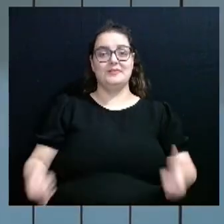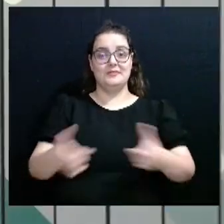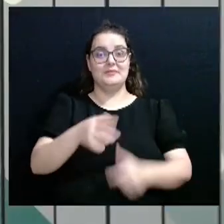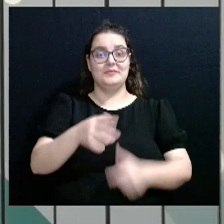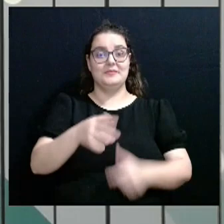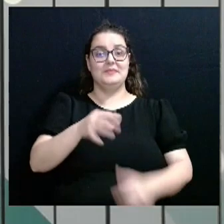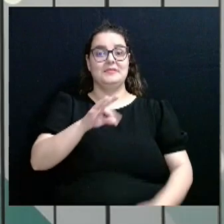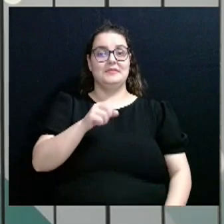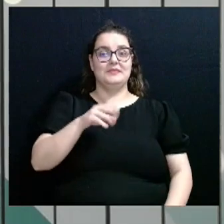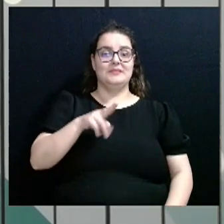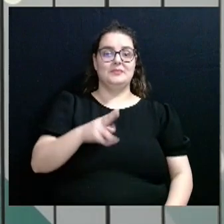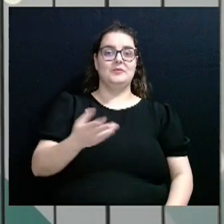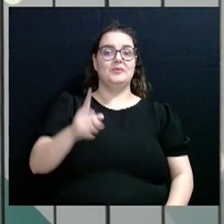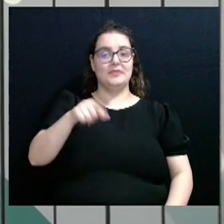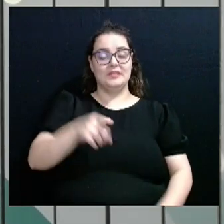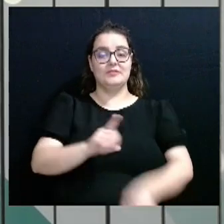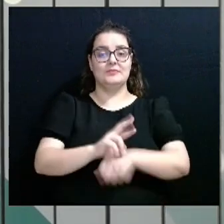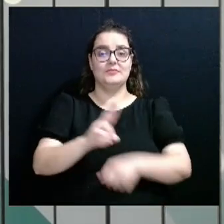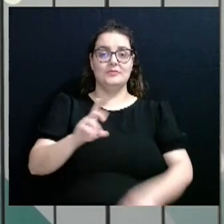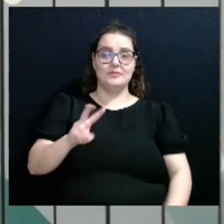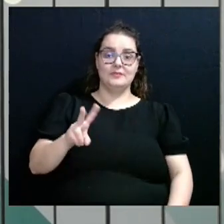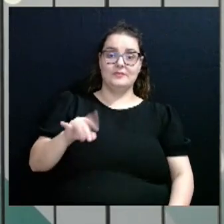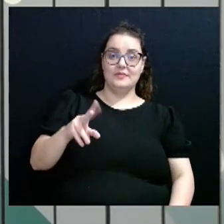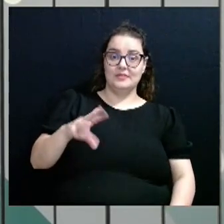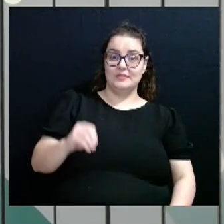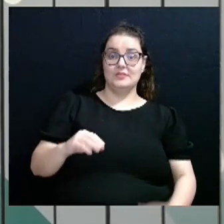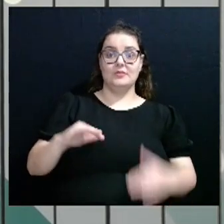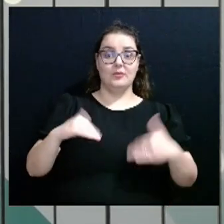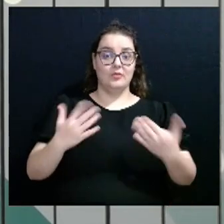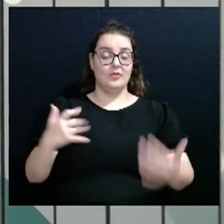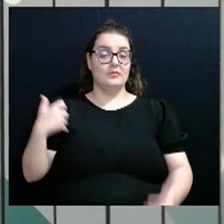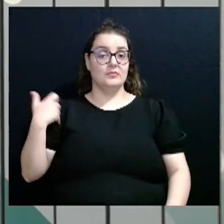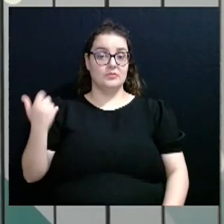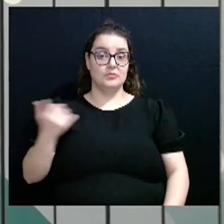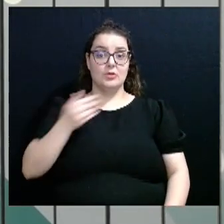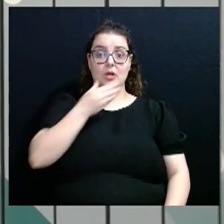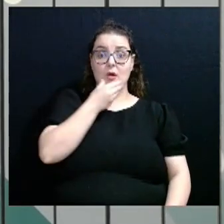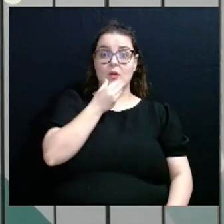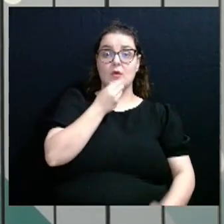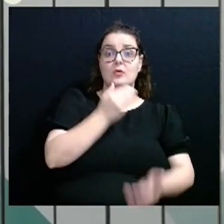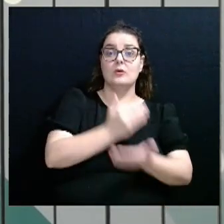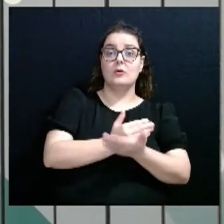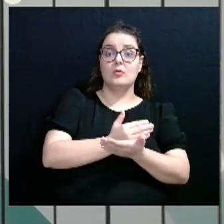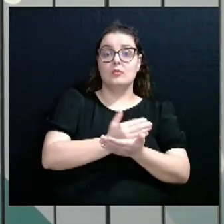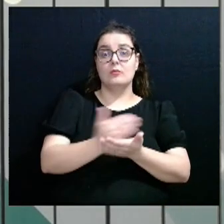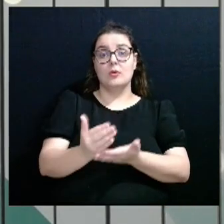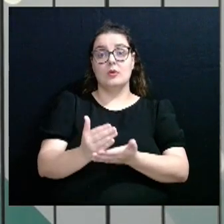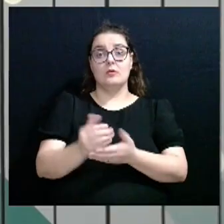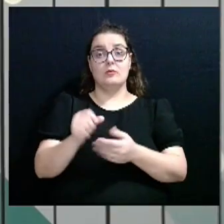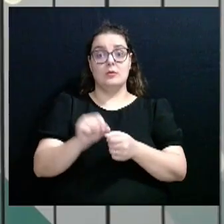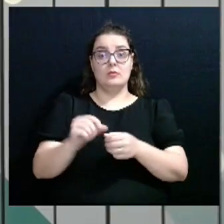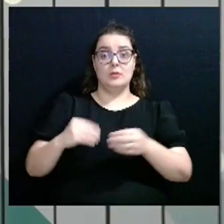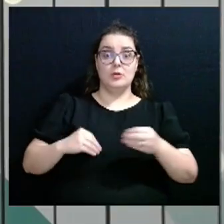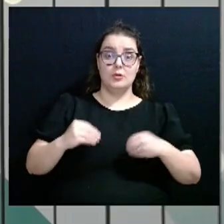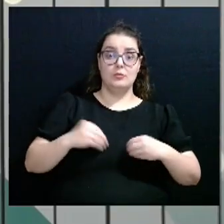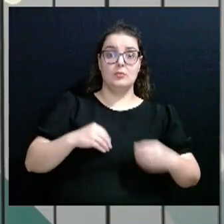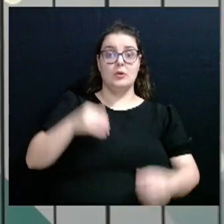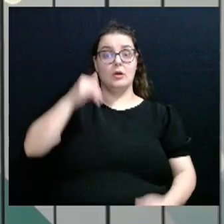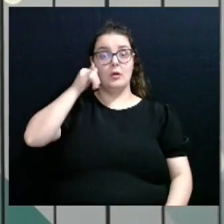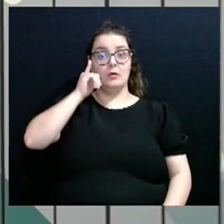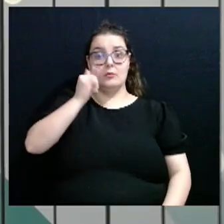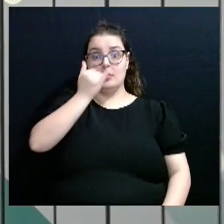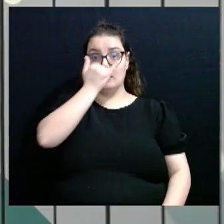E é isso, Dr. Vinícius, a partir de que idade o homem deve começar, então, a fazer os exames preventivos e com